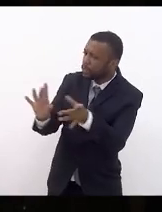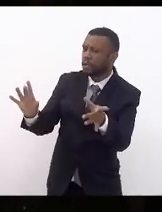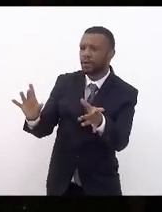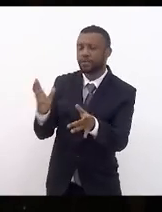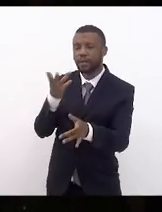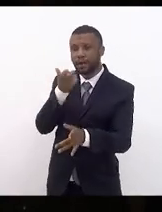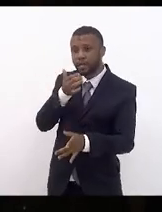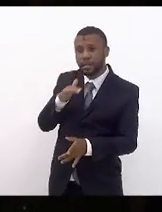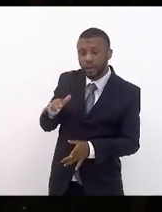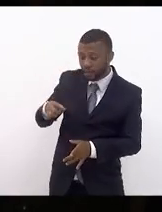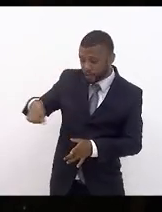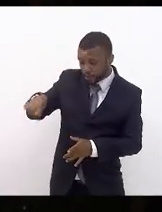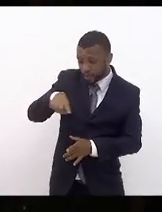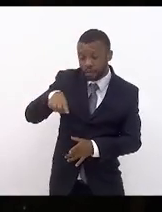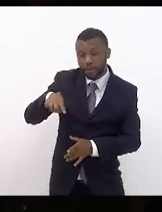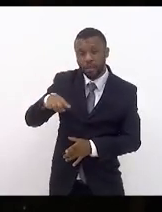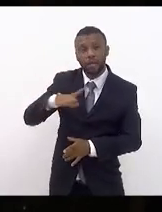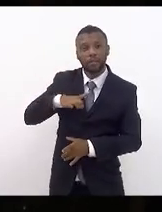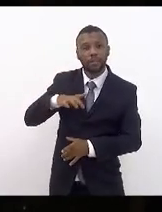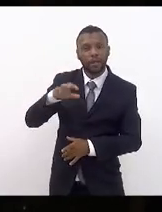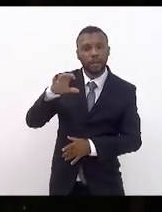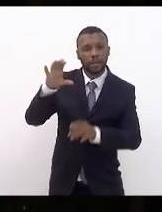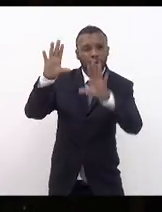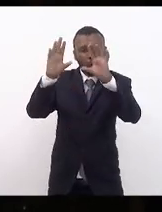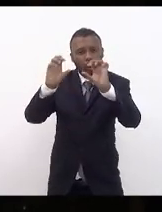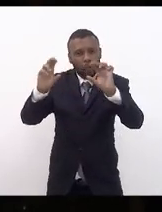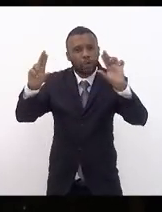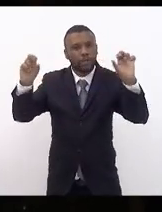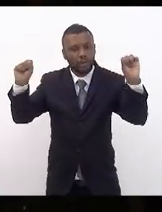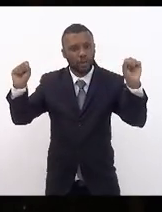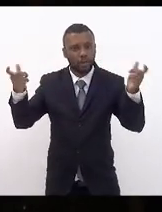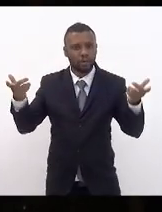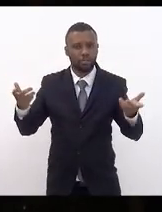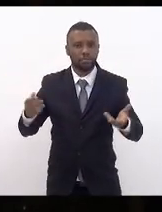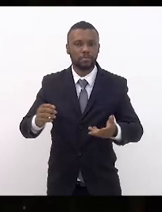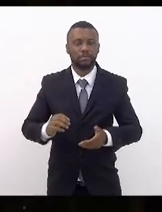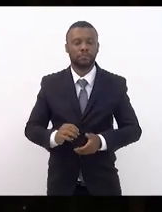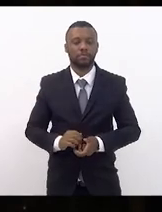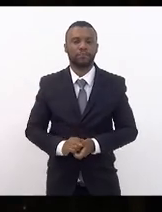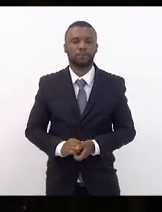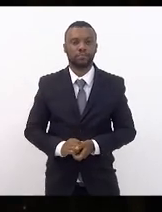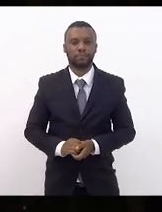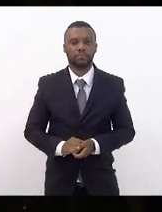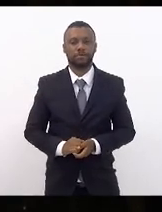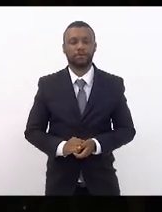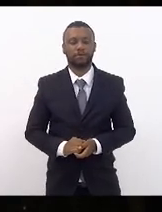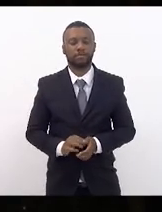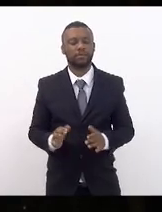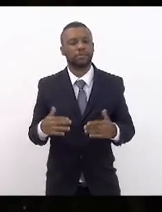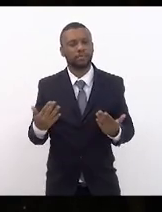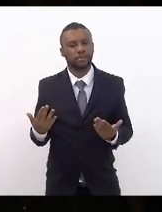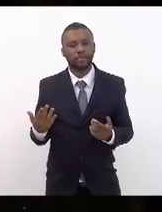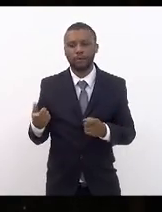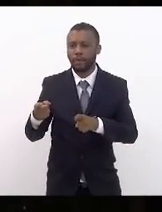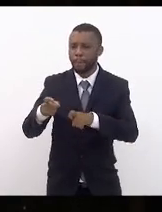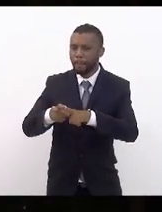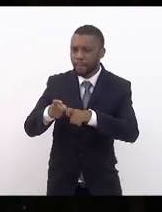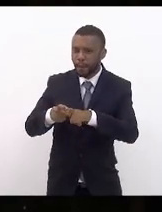porque das tais é o reino dos céus. Pois bem, Dr. Mário